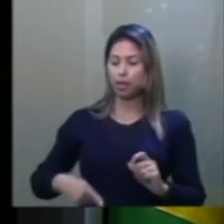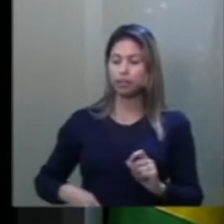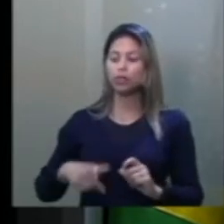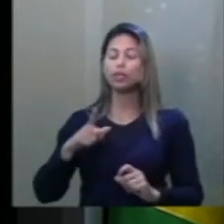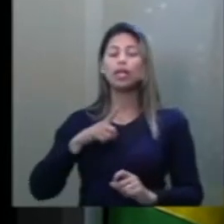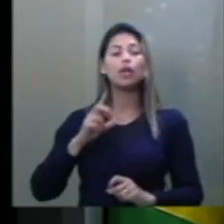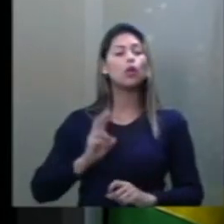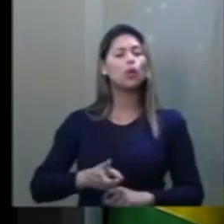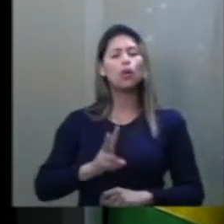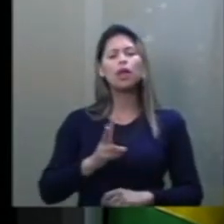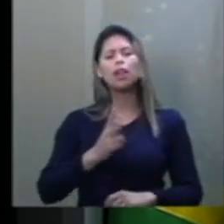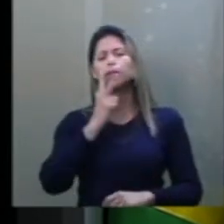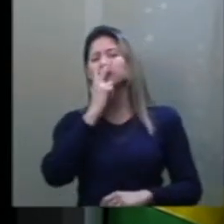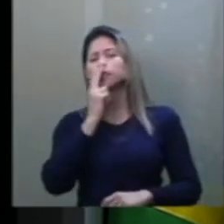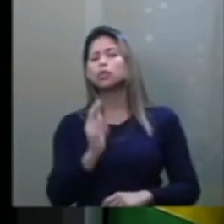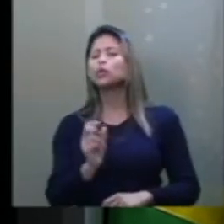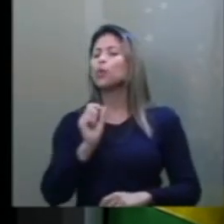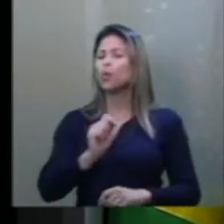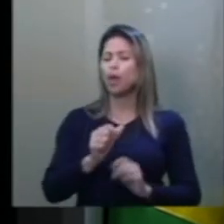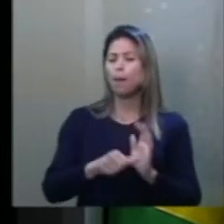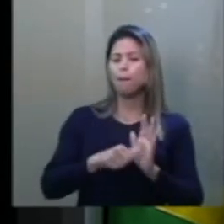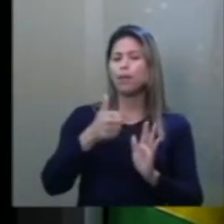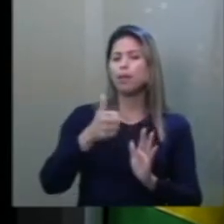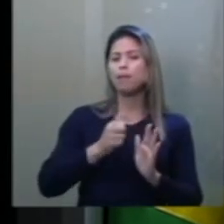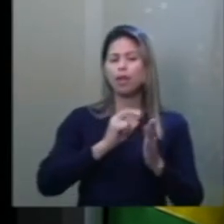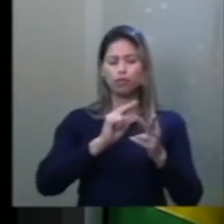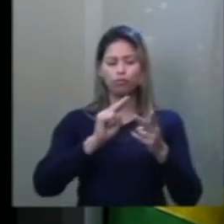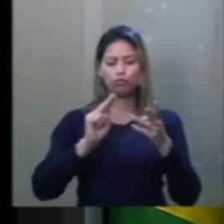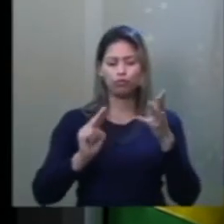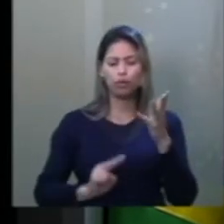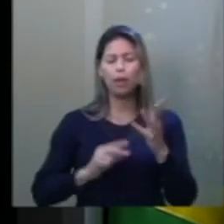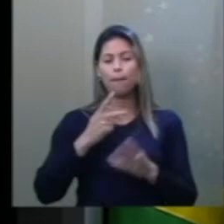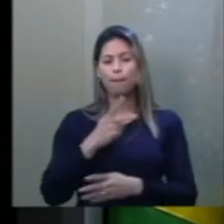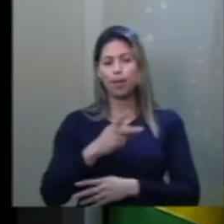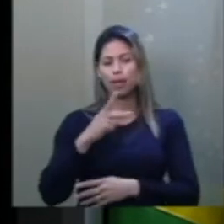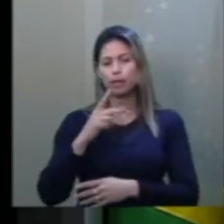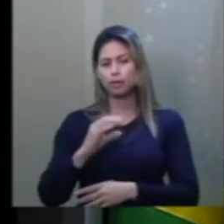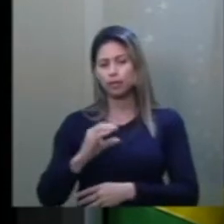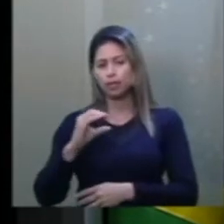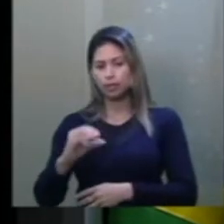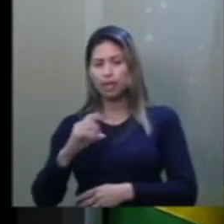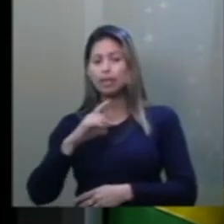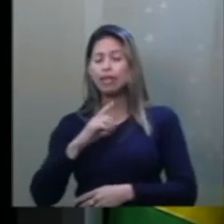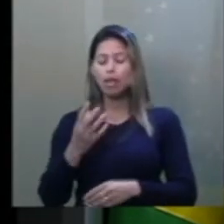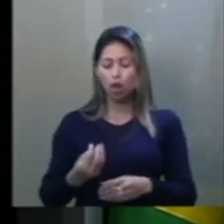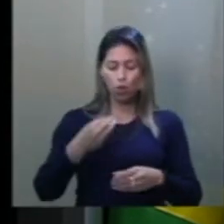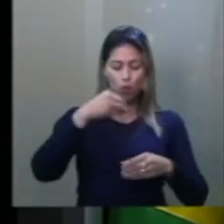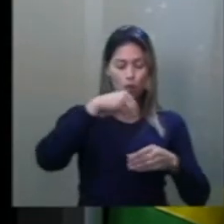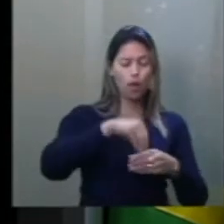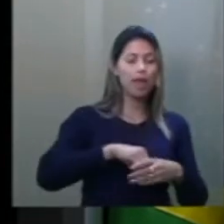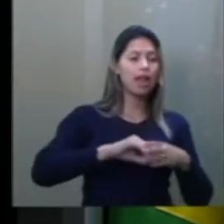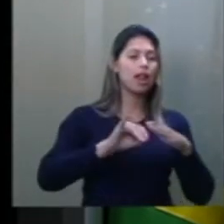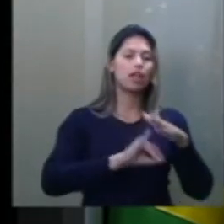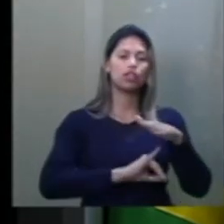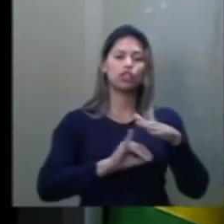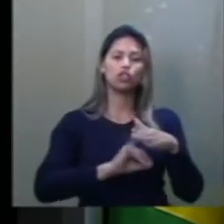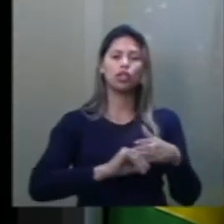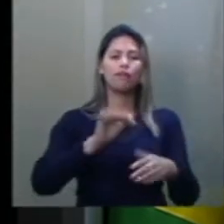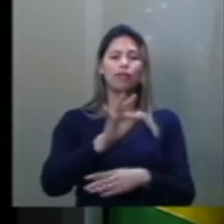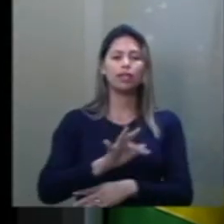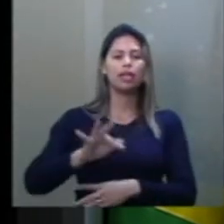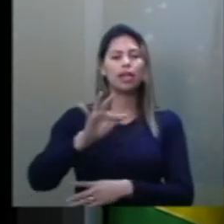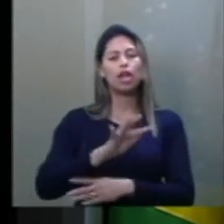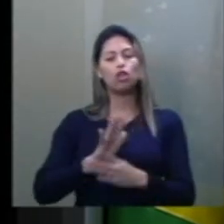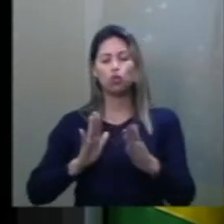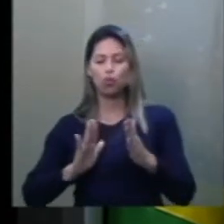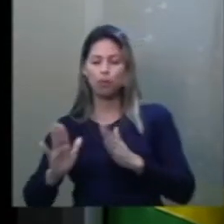possa parecer, os primeiros nomes do PCC foram incluídos nos estabelecimentos federais somente em